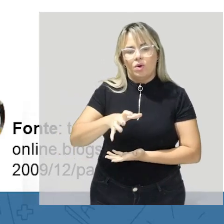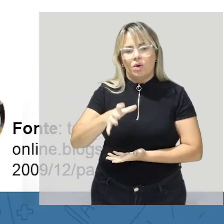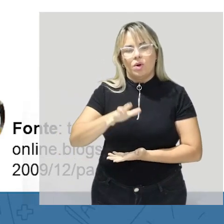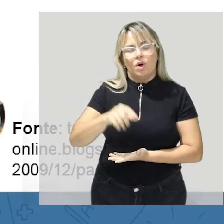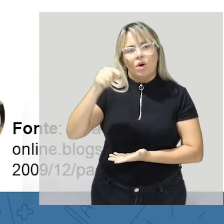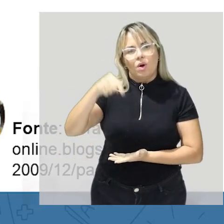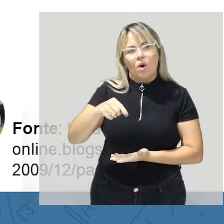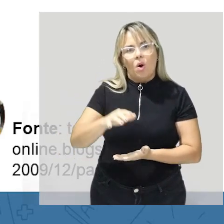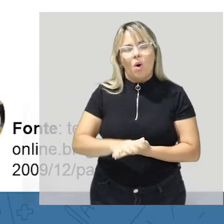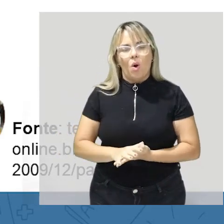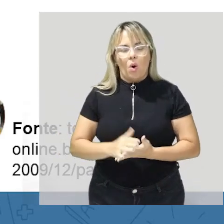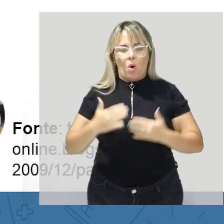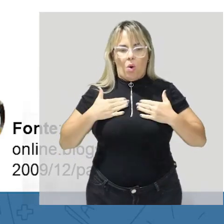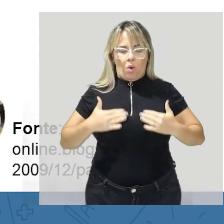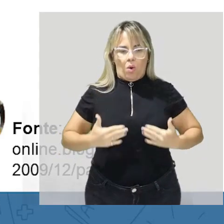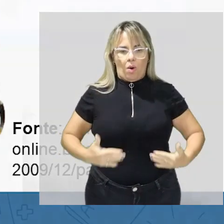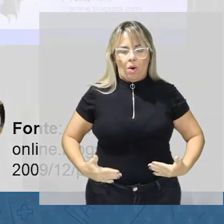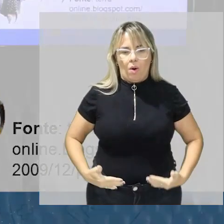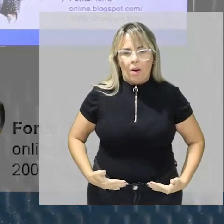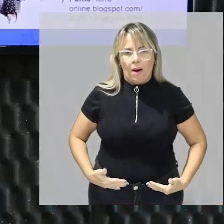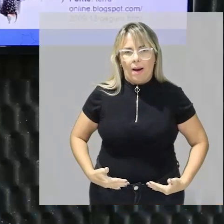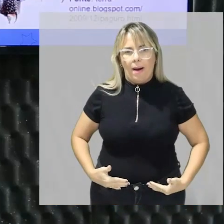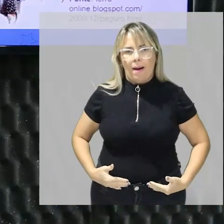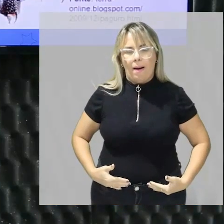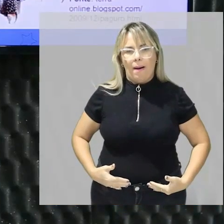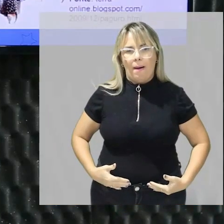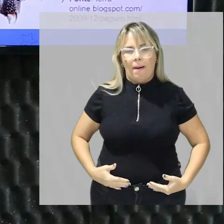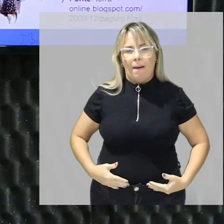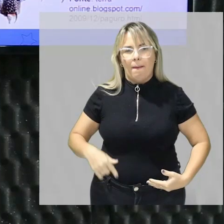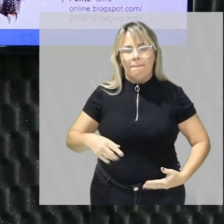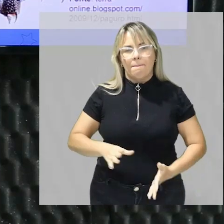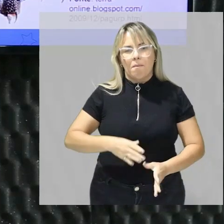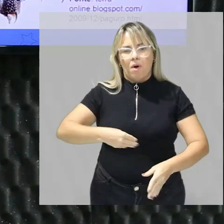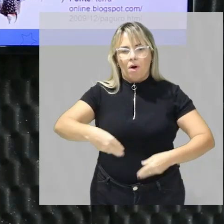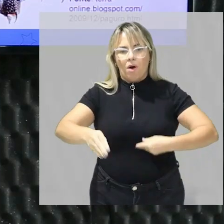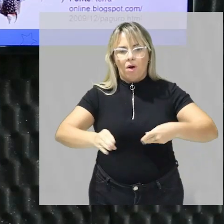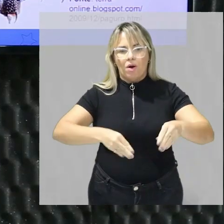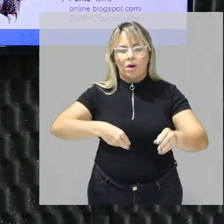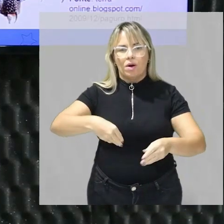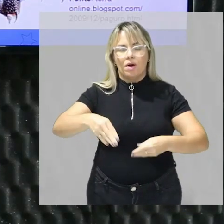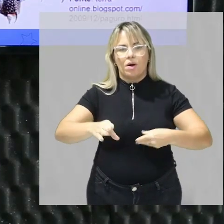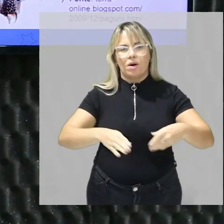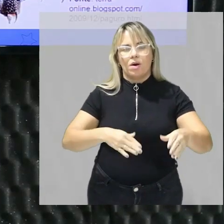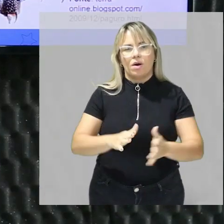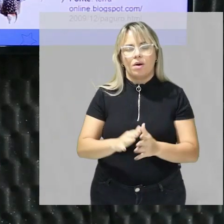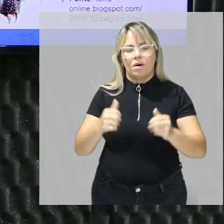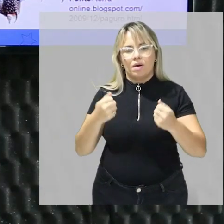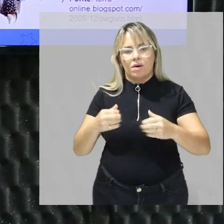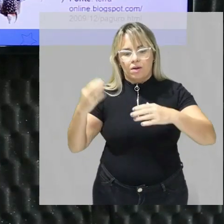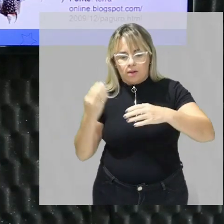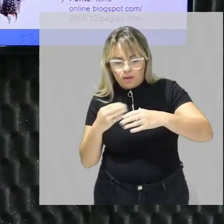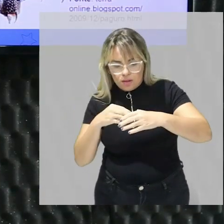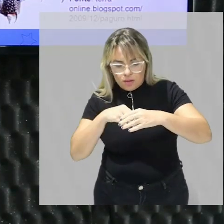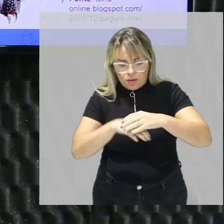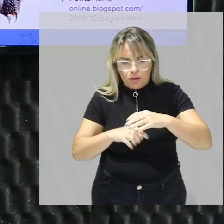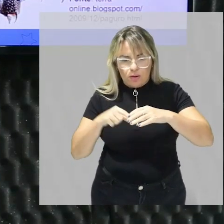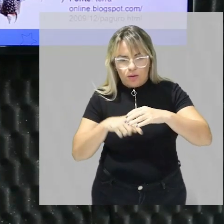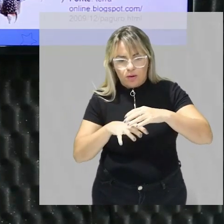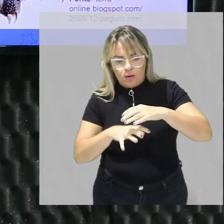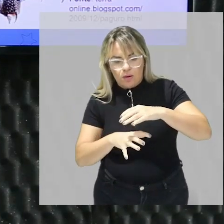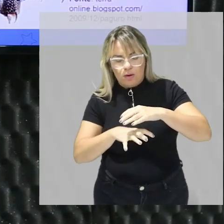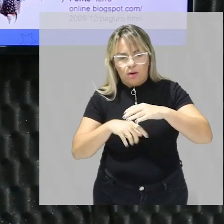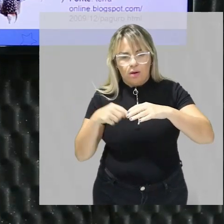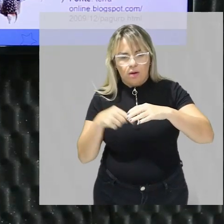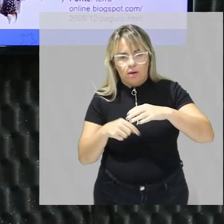corpo muito mole, né? E ele precisa estar o tempo todo dentro de uma concha. Um